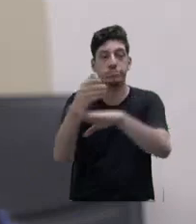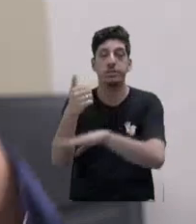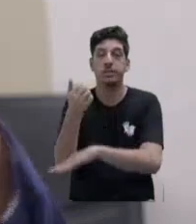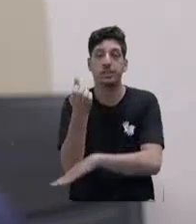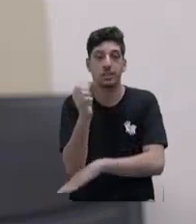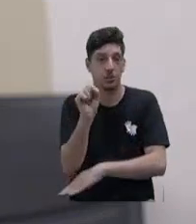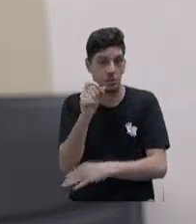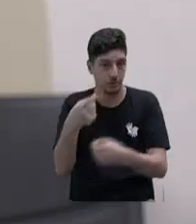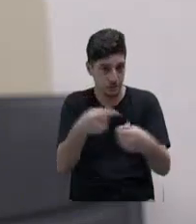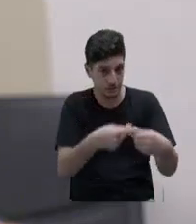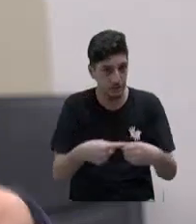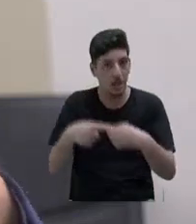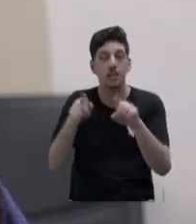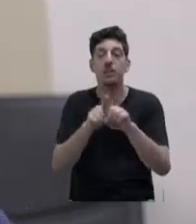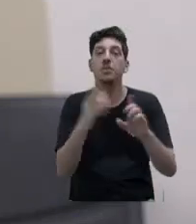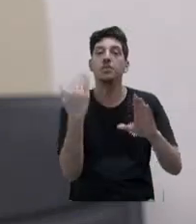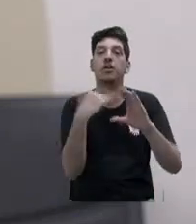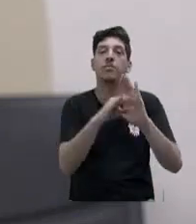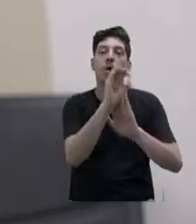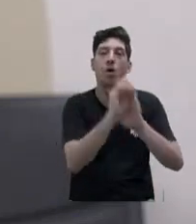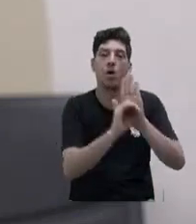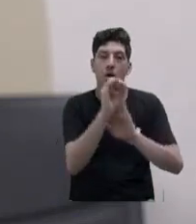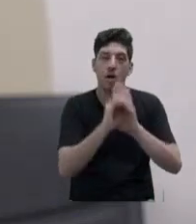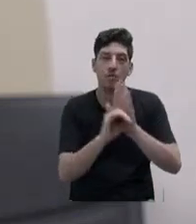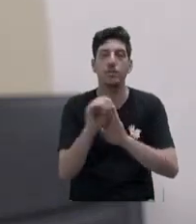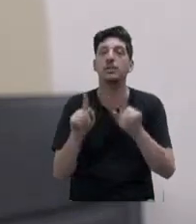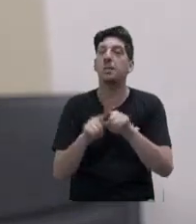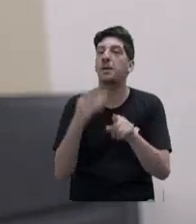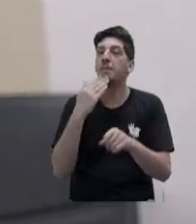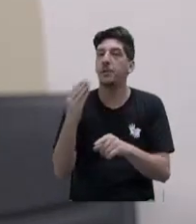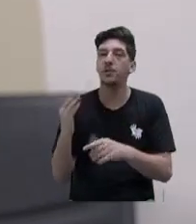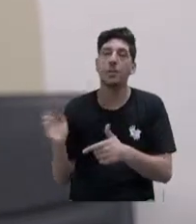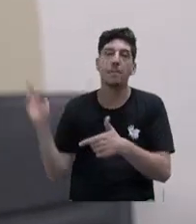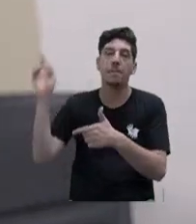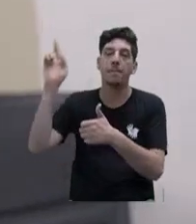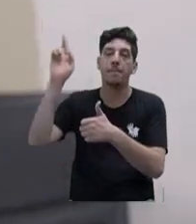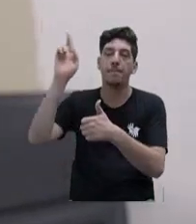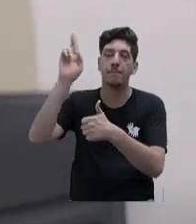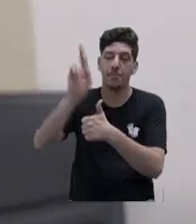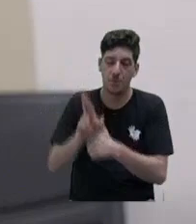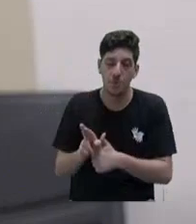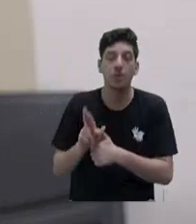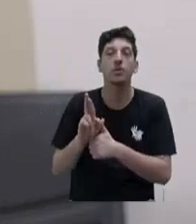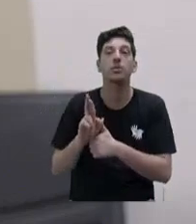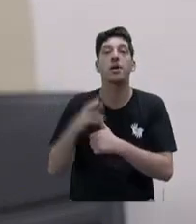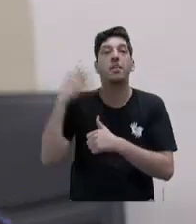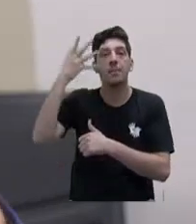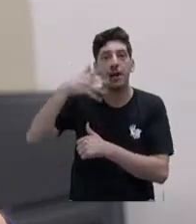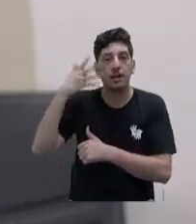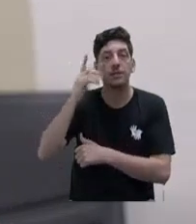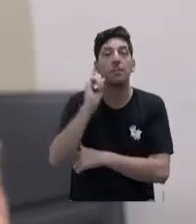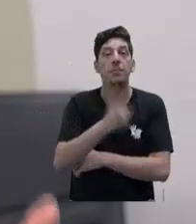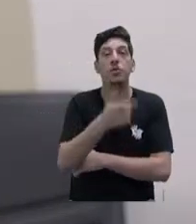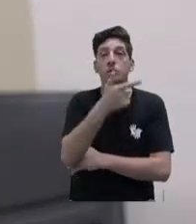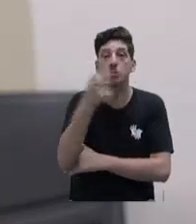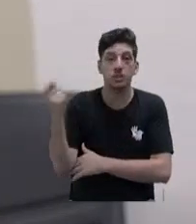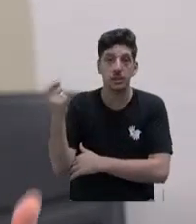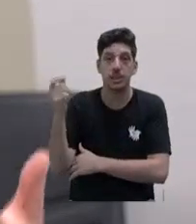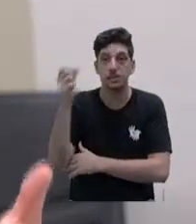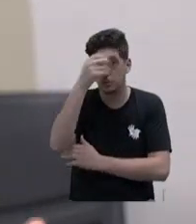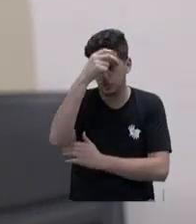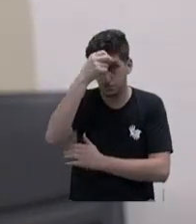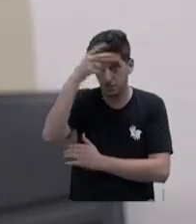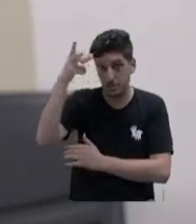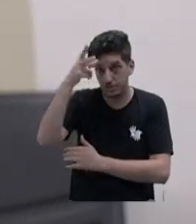municípios, nós já mandamos ofício, eu já fiz com que a nossa procuradoria desse palestra para as 1.200 gestores, tentando animá-los